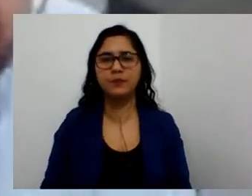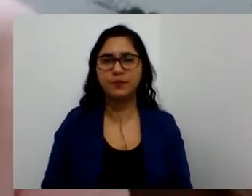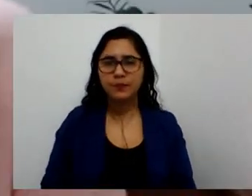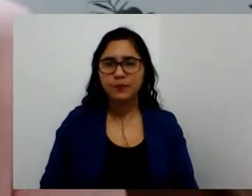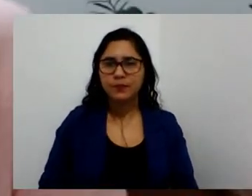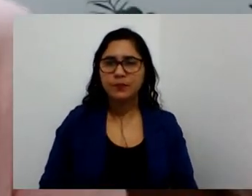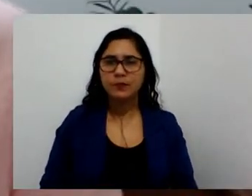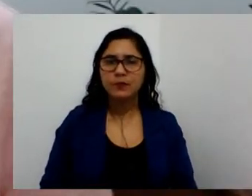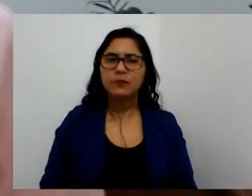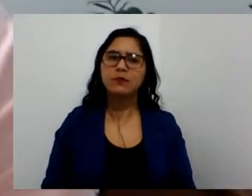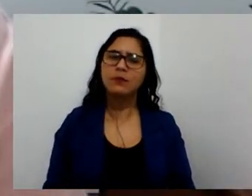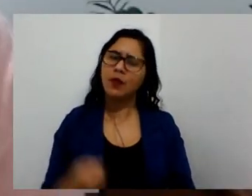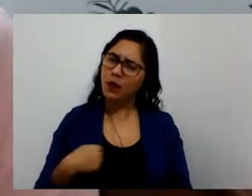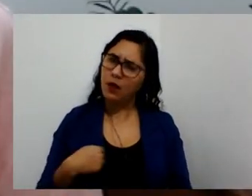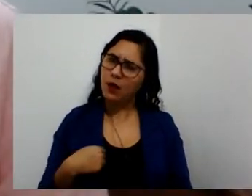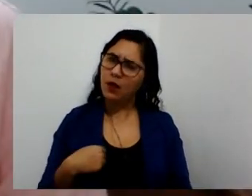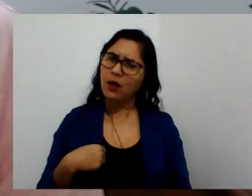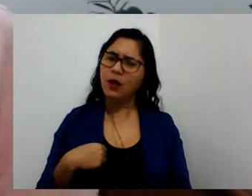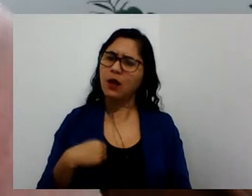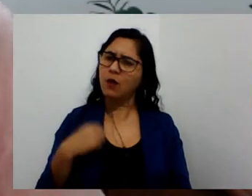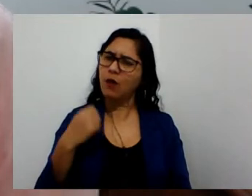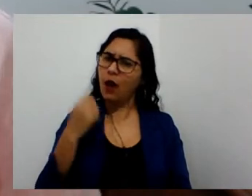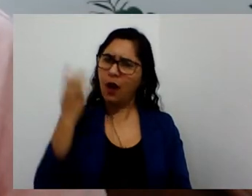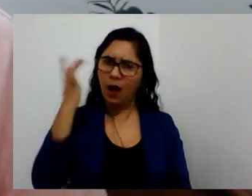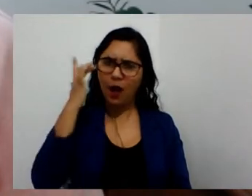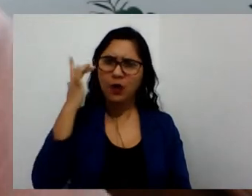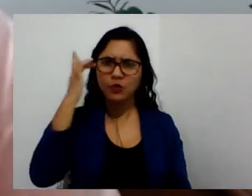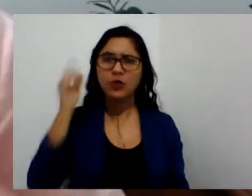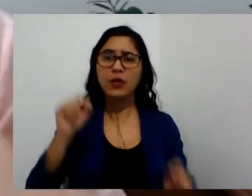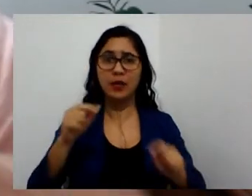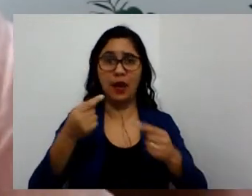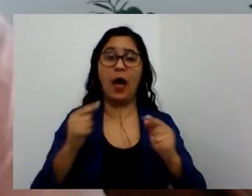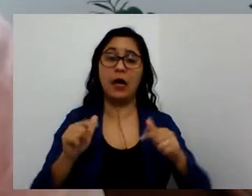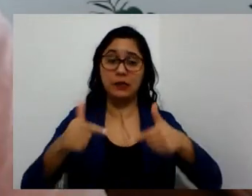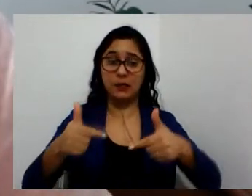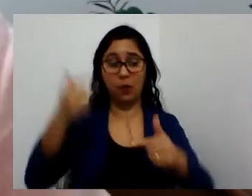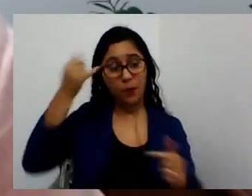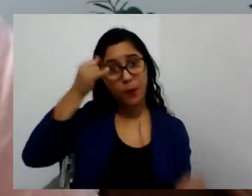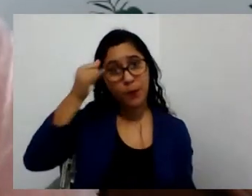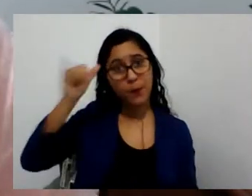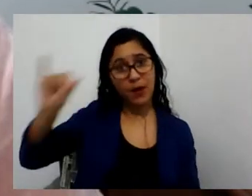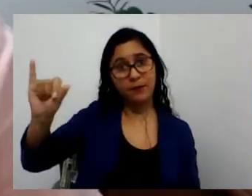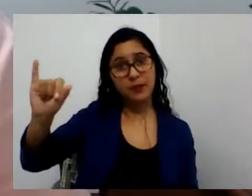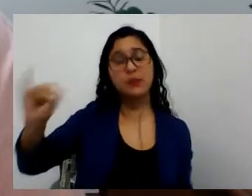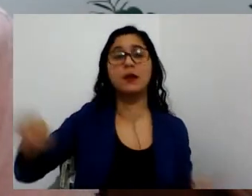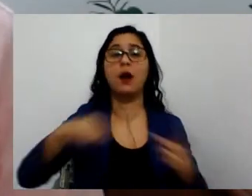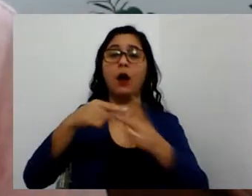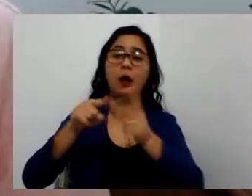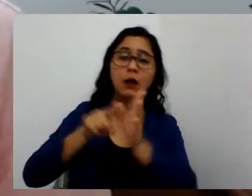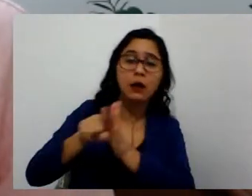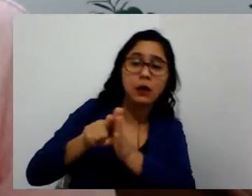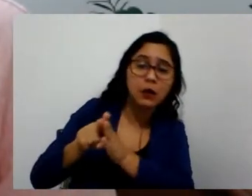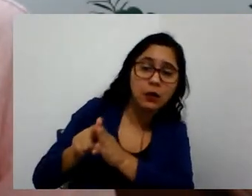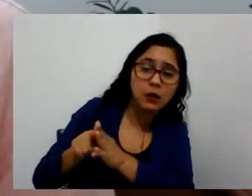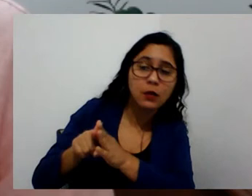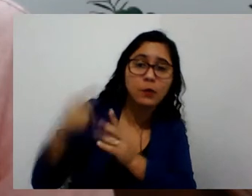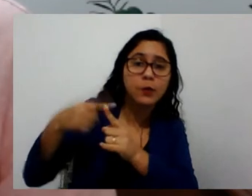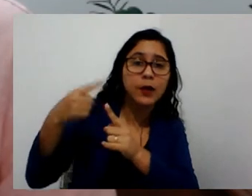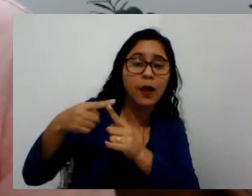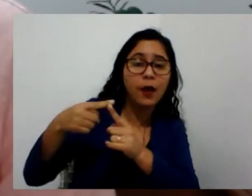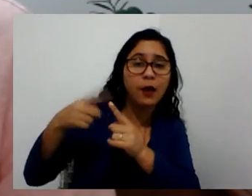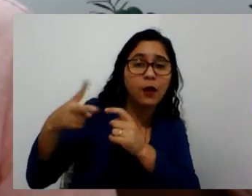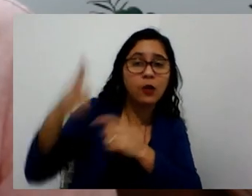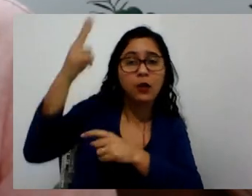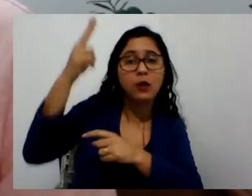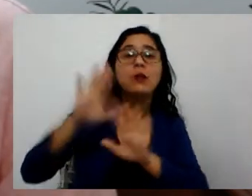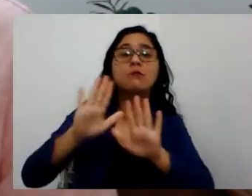eu acho que essa questão, tem o que já foi dito, ações de prevenção, de apuração para coibir, mas tem um outro